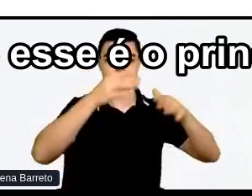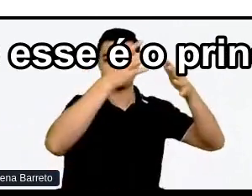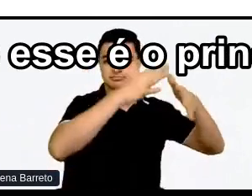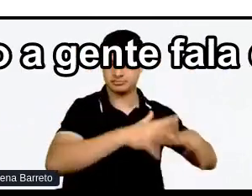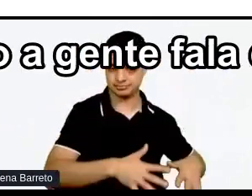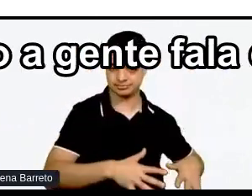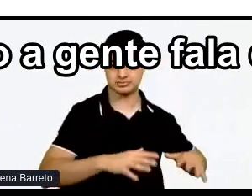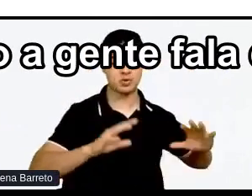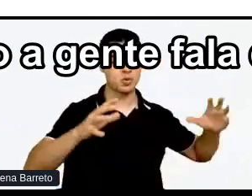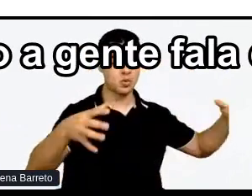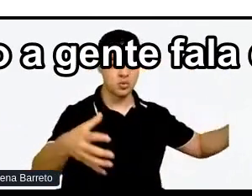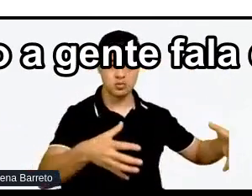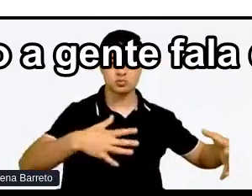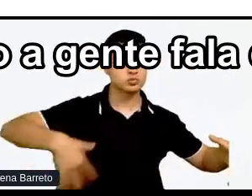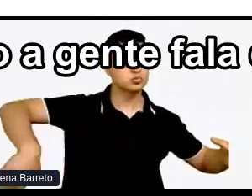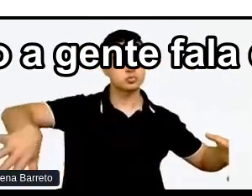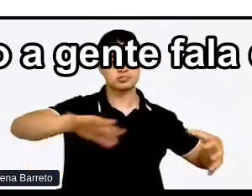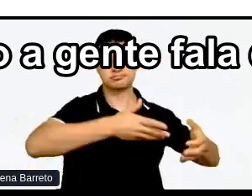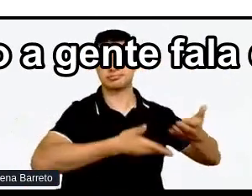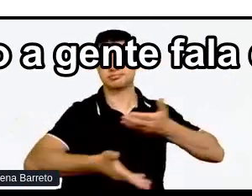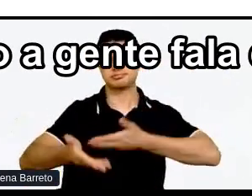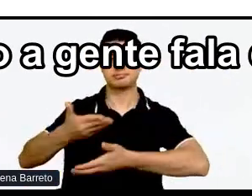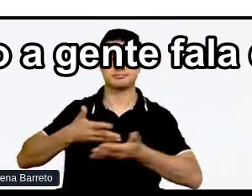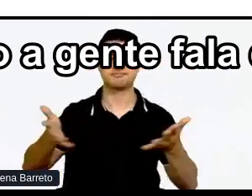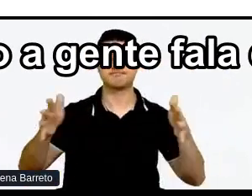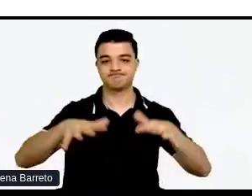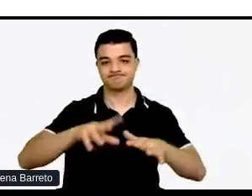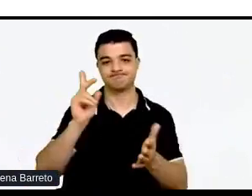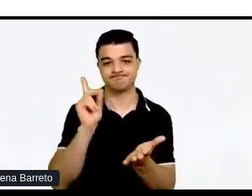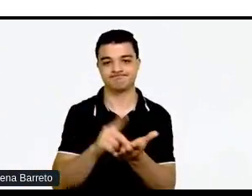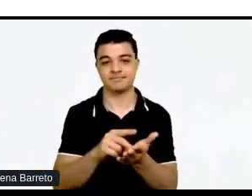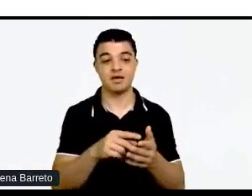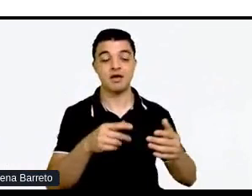também, quando a gente fala dessa transformação.